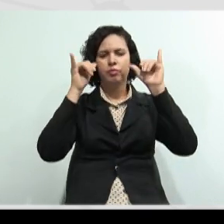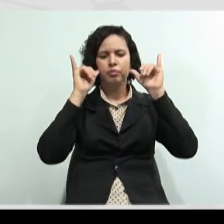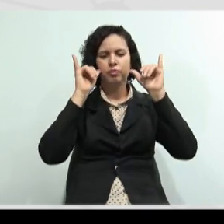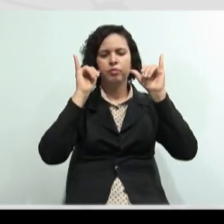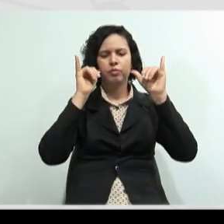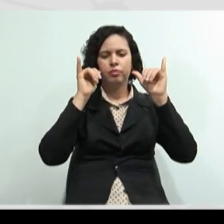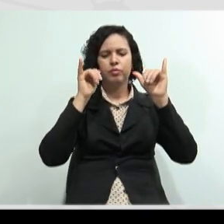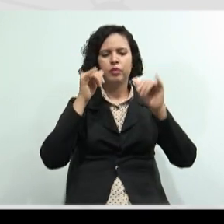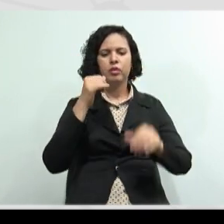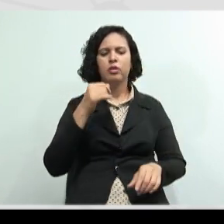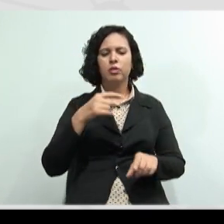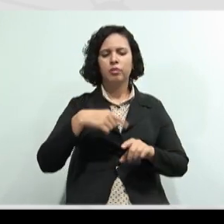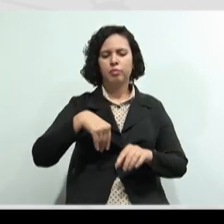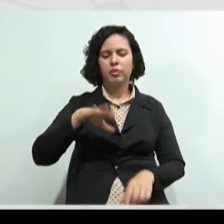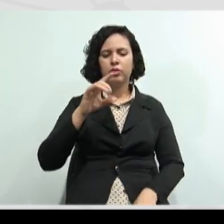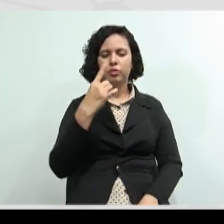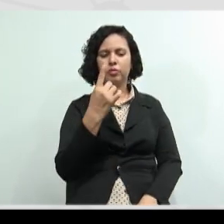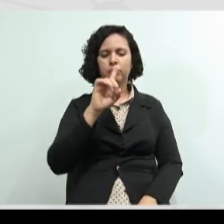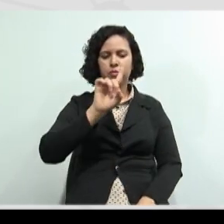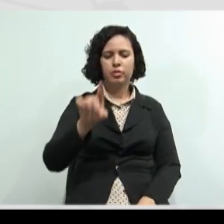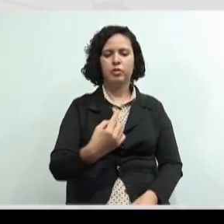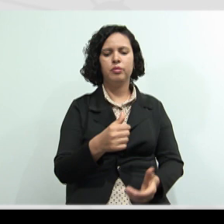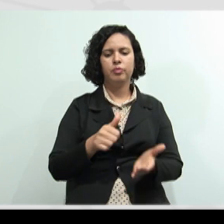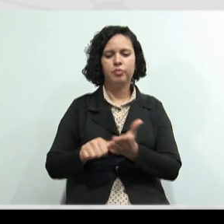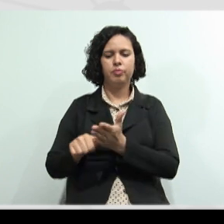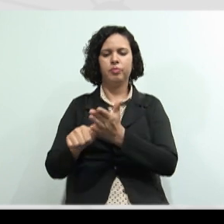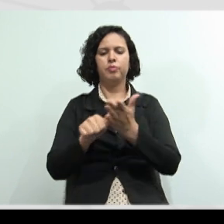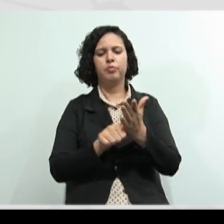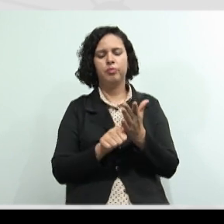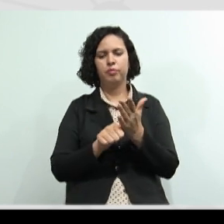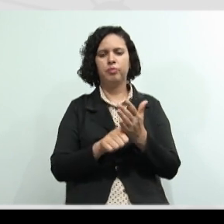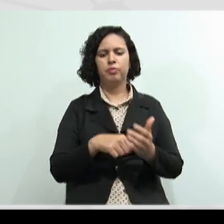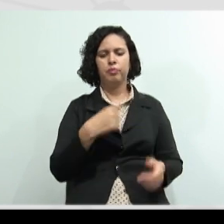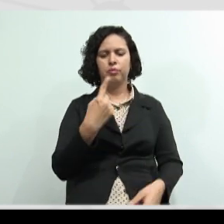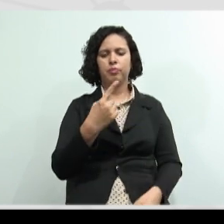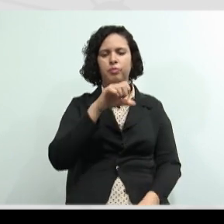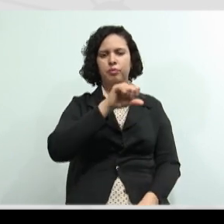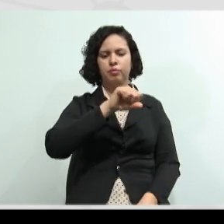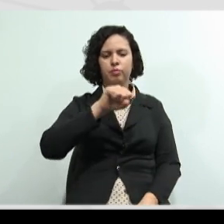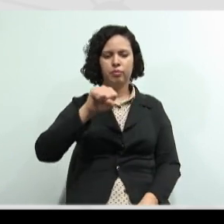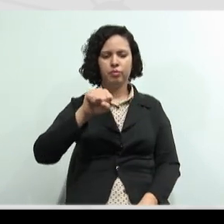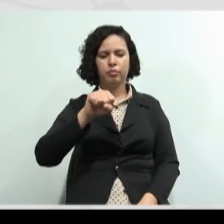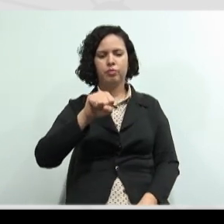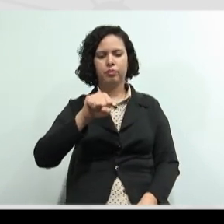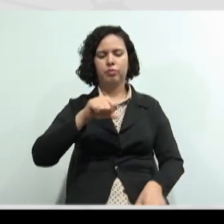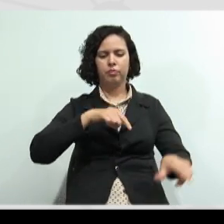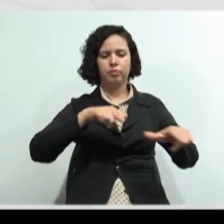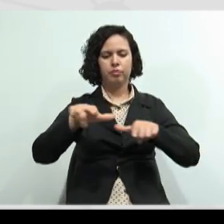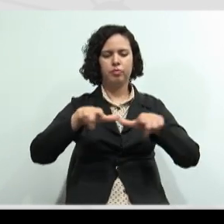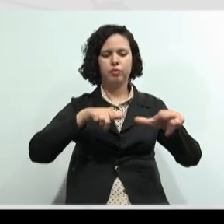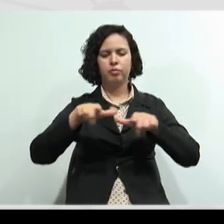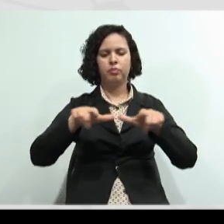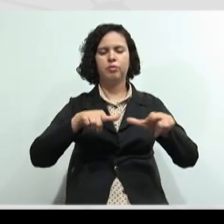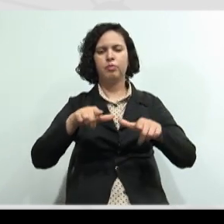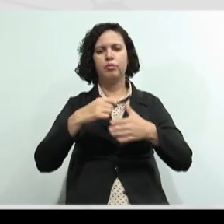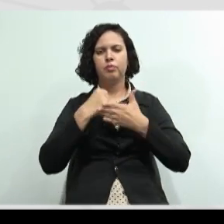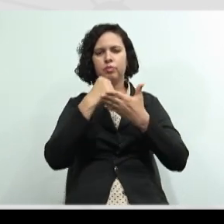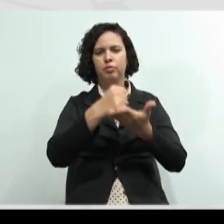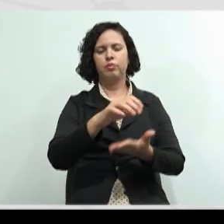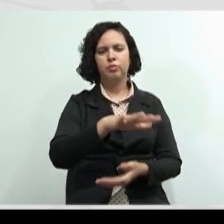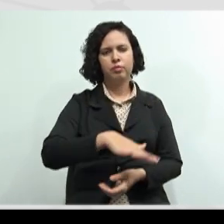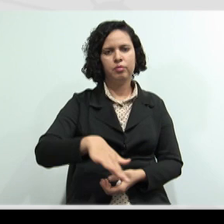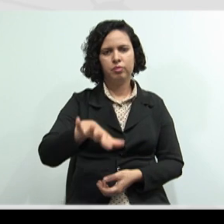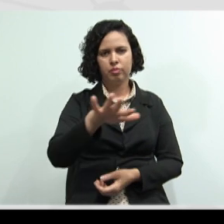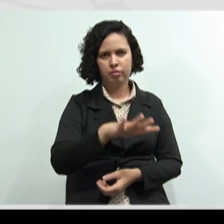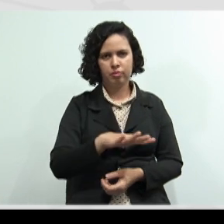mil empregados. Tal dimensão favorece toda a estrutura de apoio institucional a este ramo do